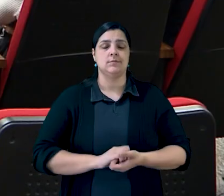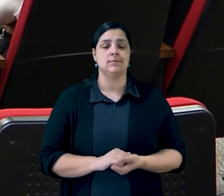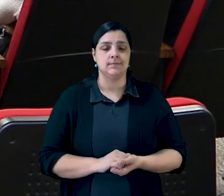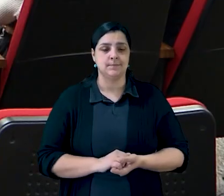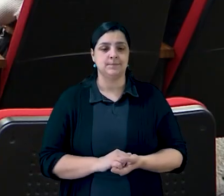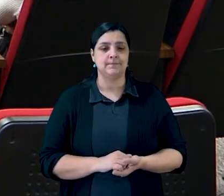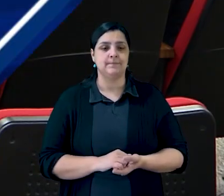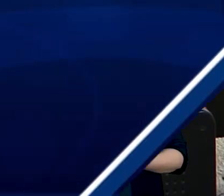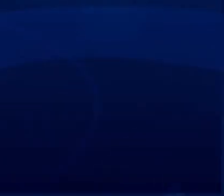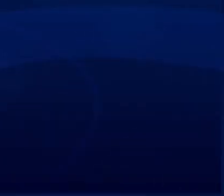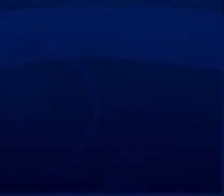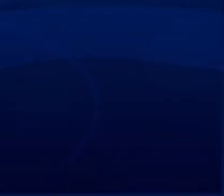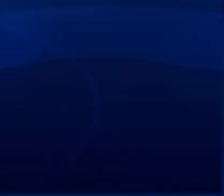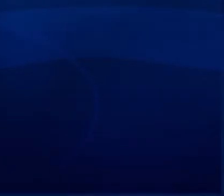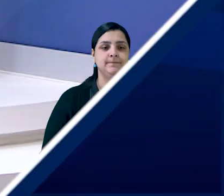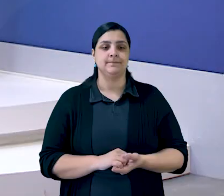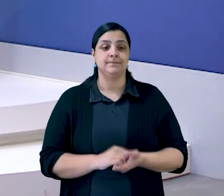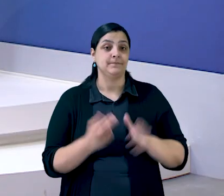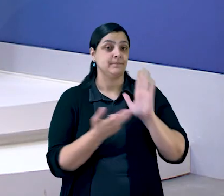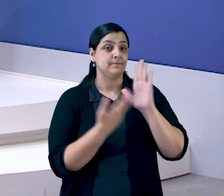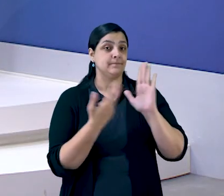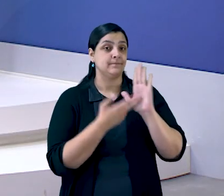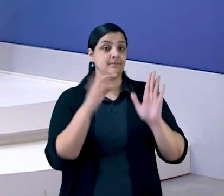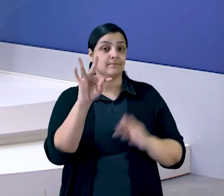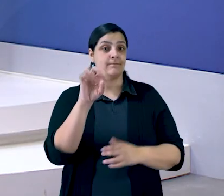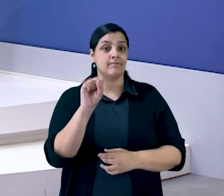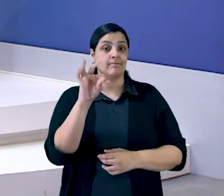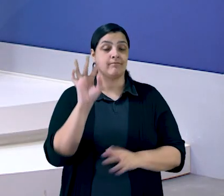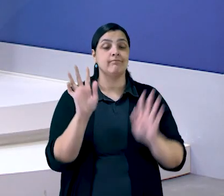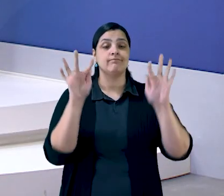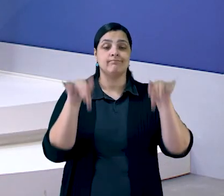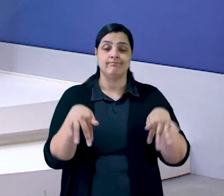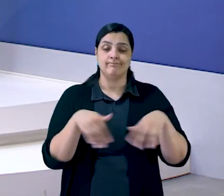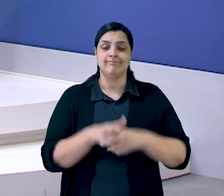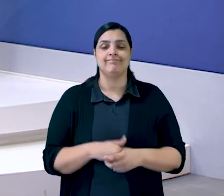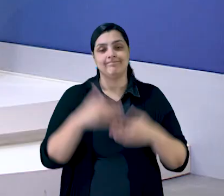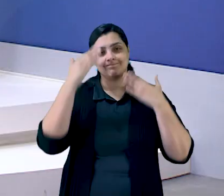8.500.000. O Revista TST de hoje termina